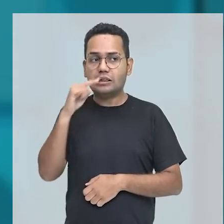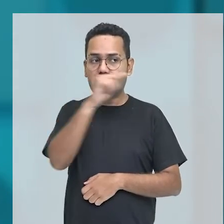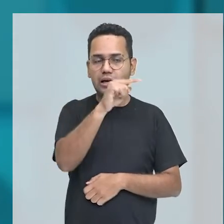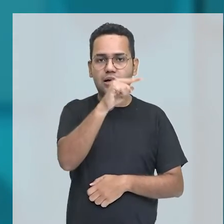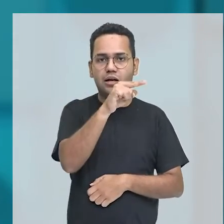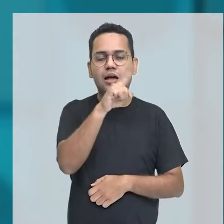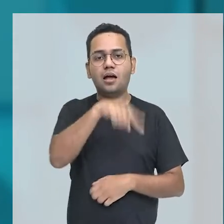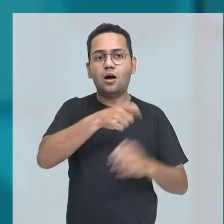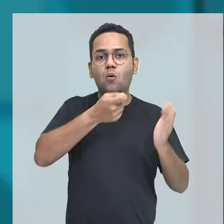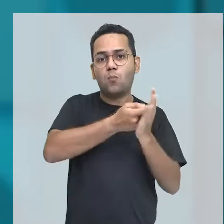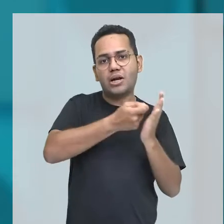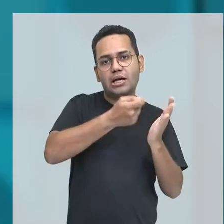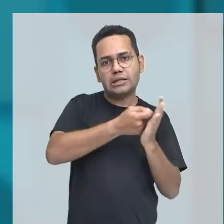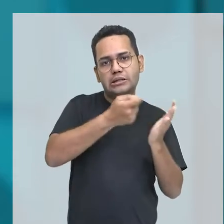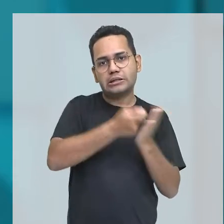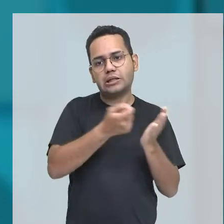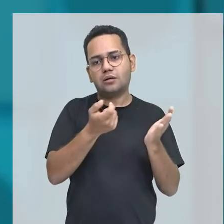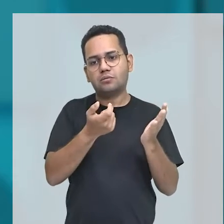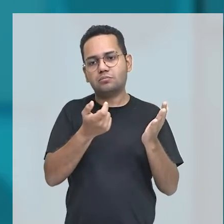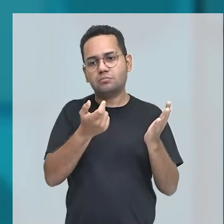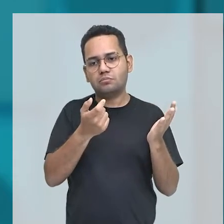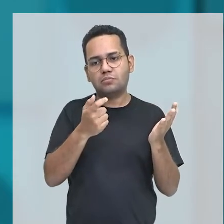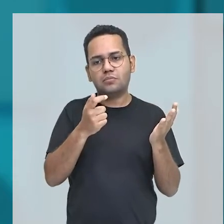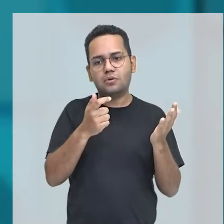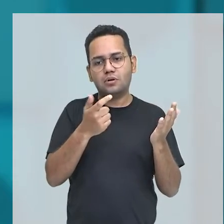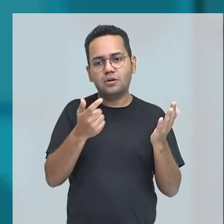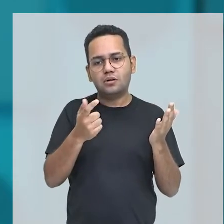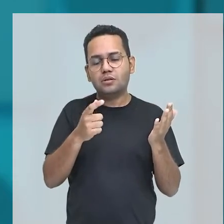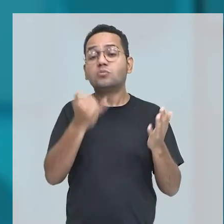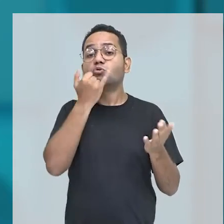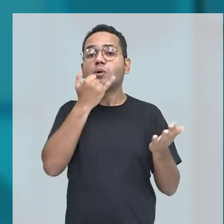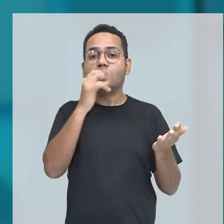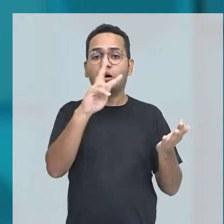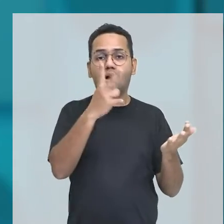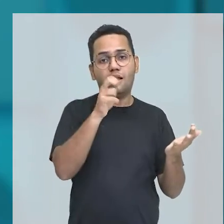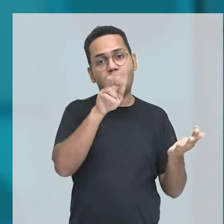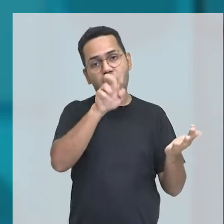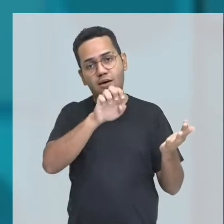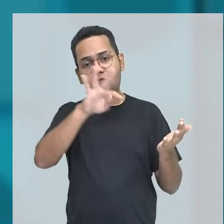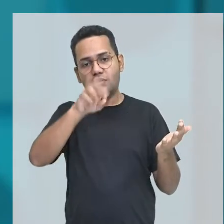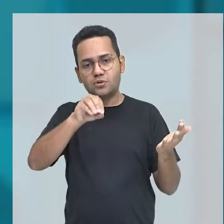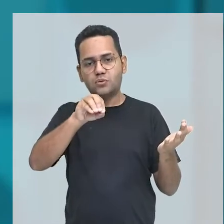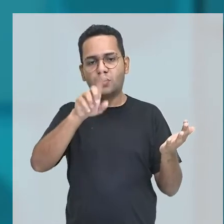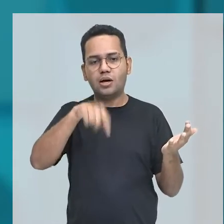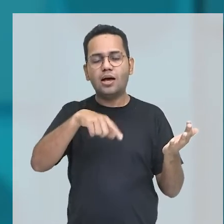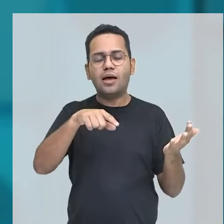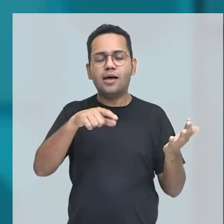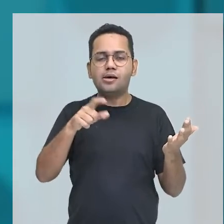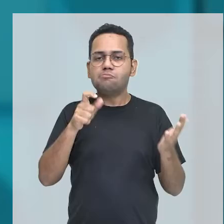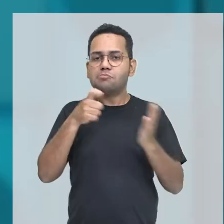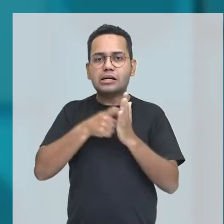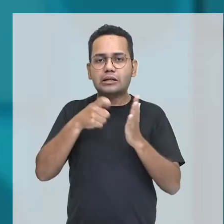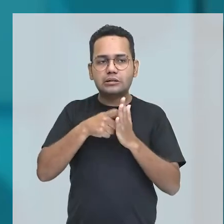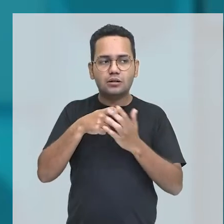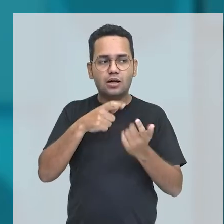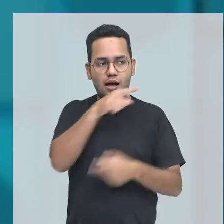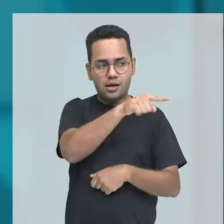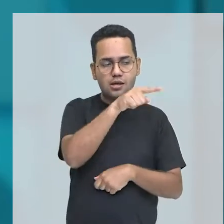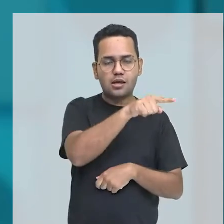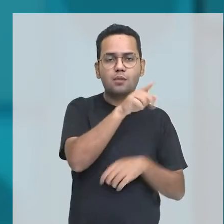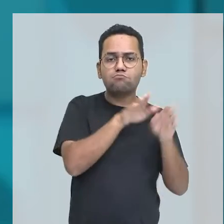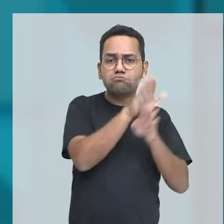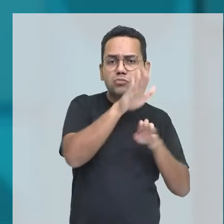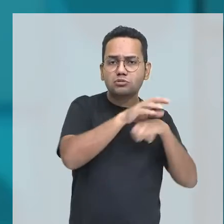obrigação. Diferente do should, que vai ser uma recomendação, um conselho, algo desse tipo, certo? Vamos ver mais dois exemplos